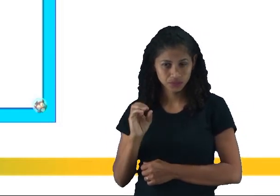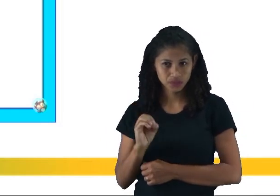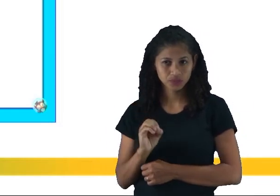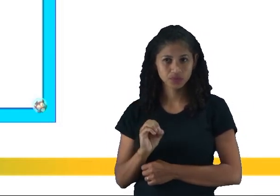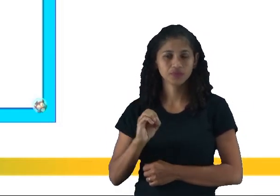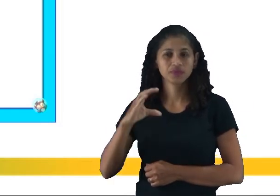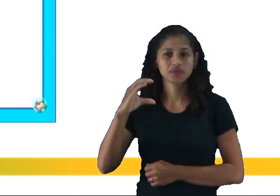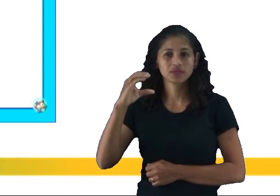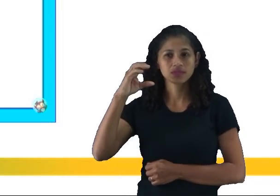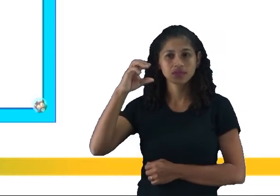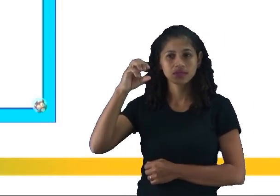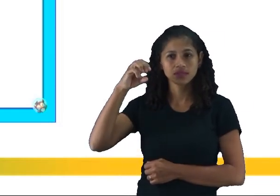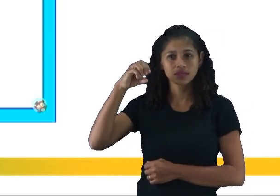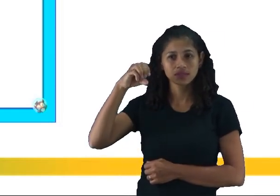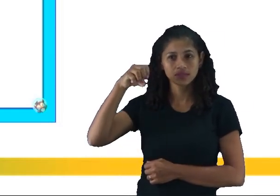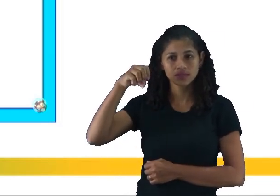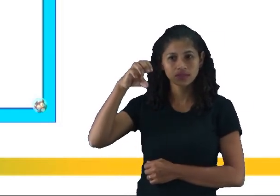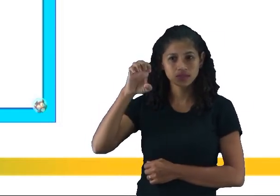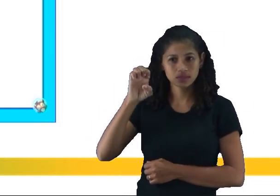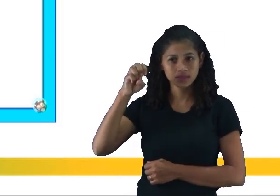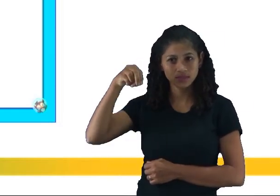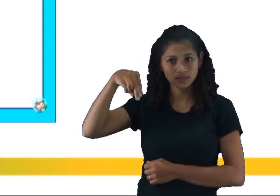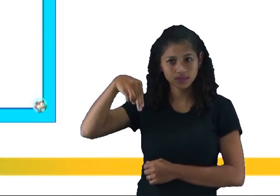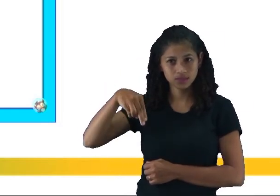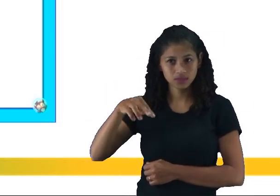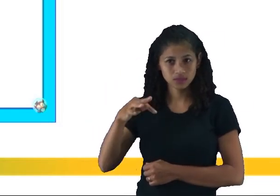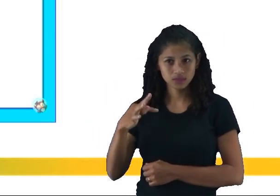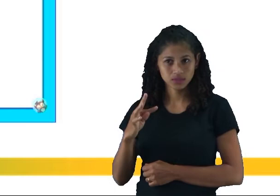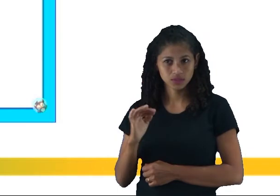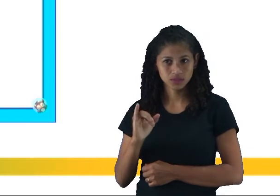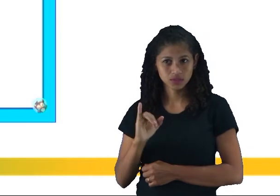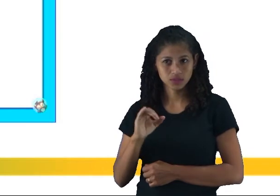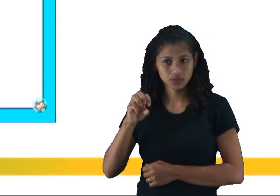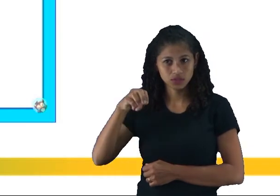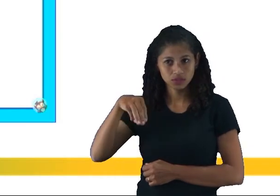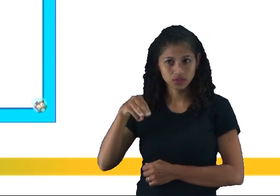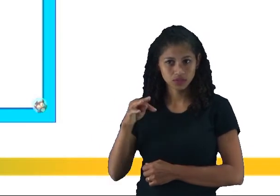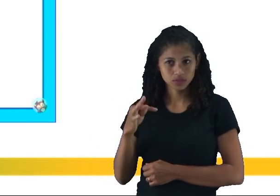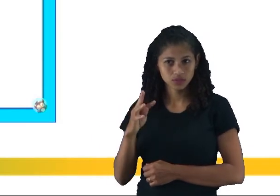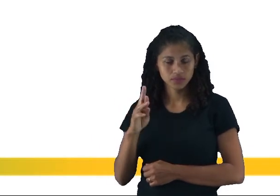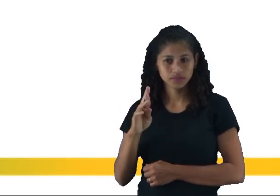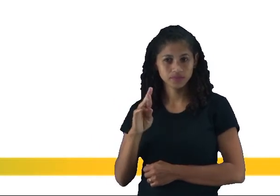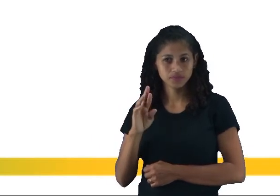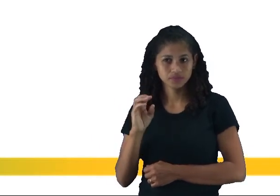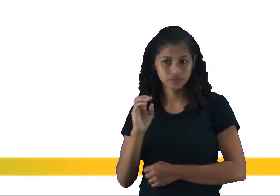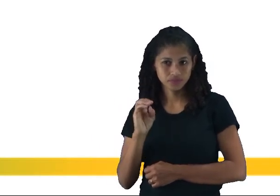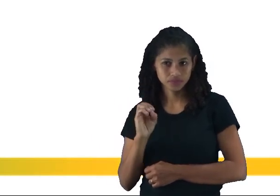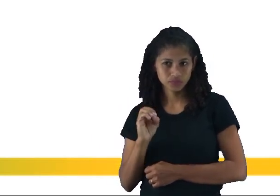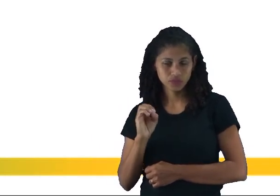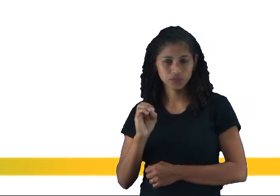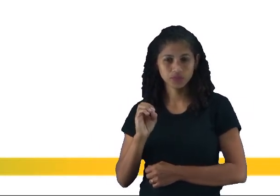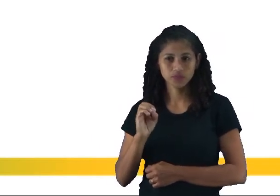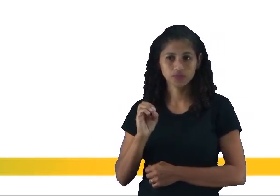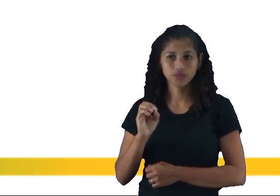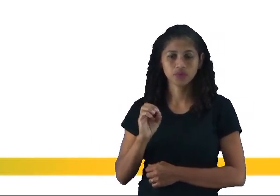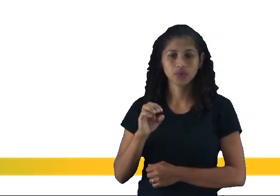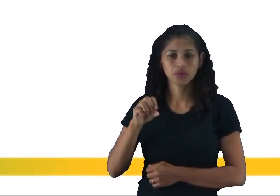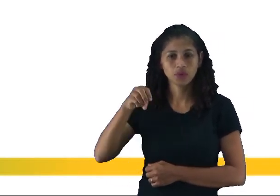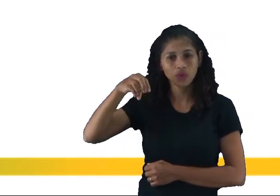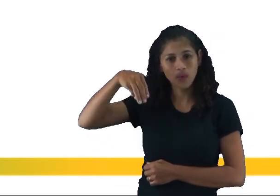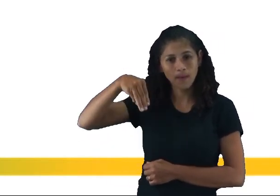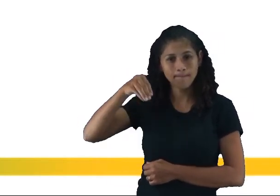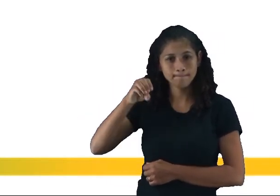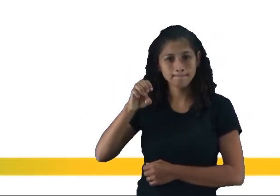pela letra CM, e o milímetro, representado pelas letras MM. Para entendermos melhor